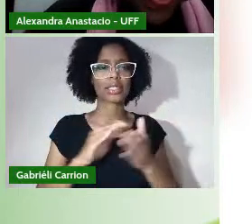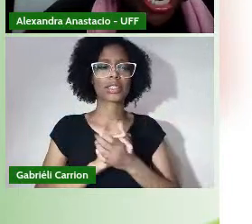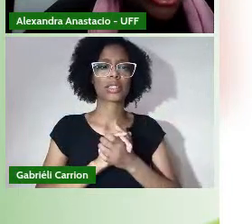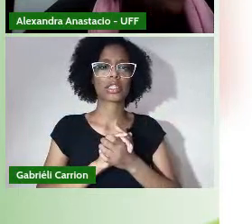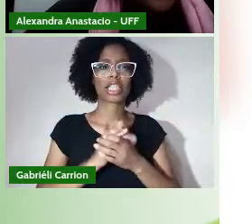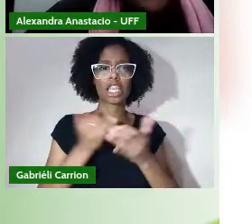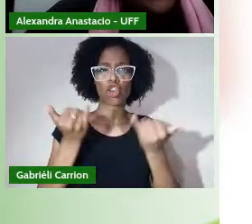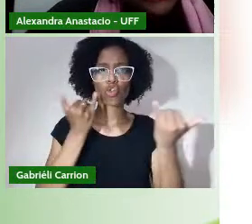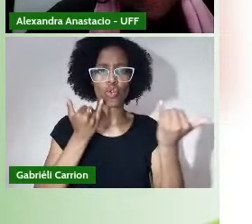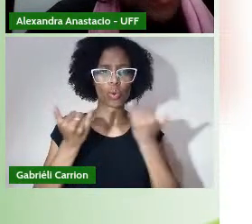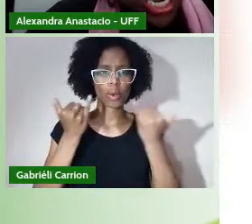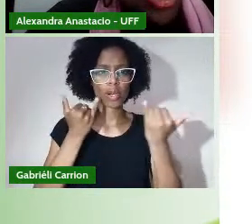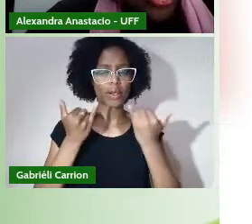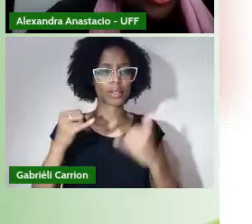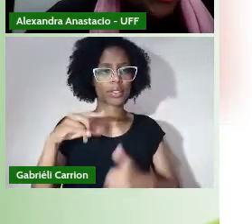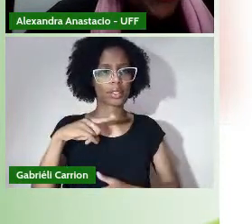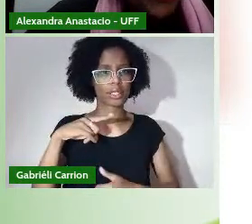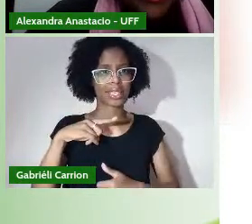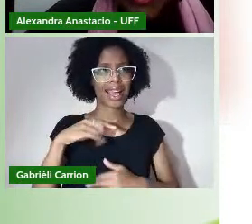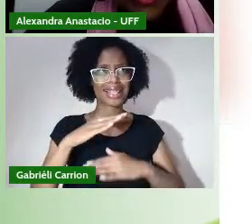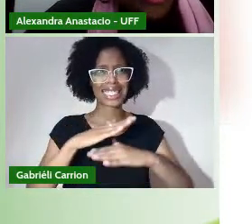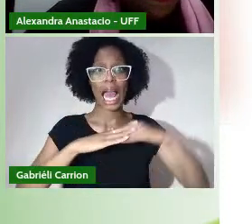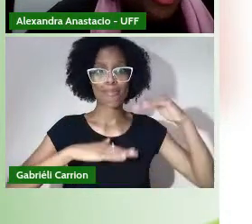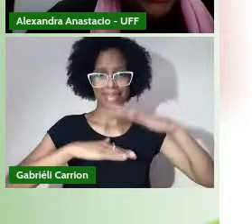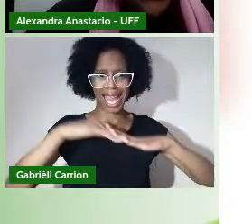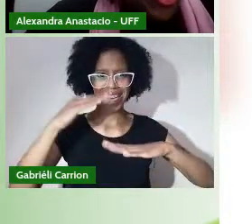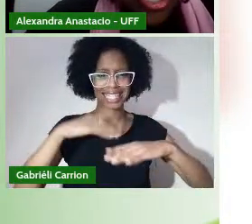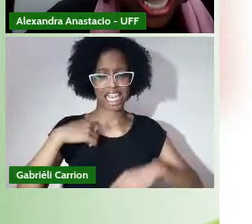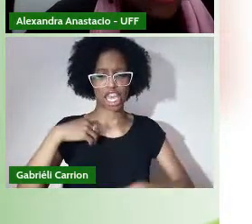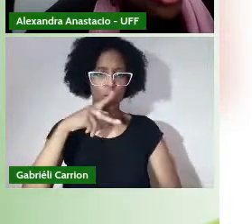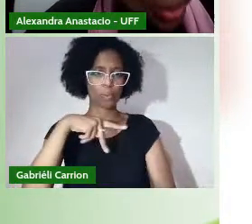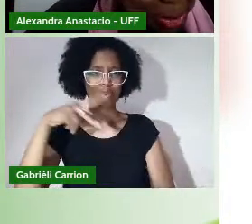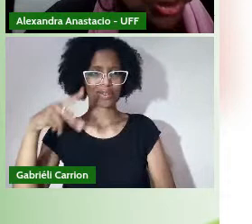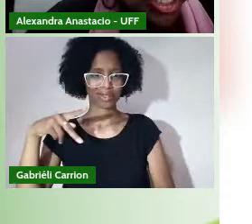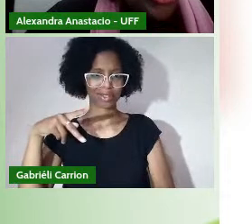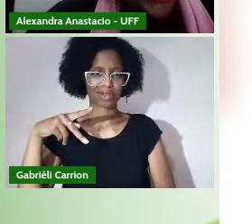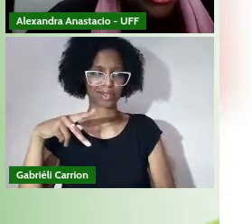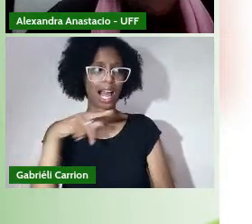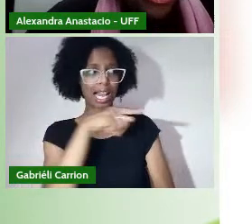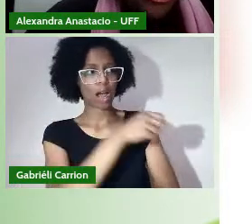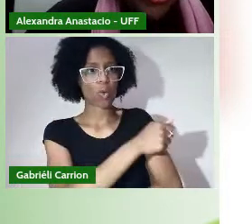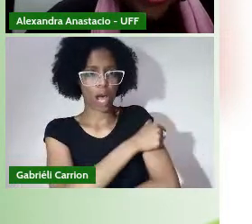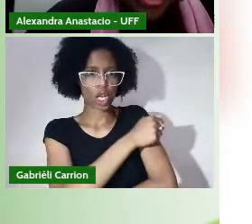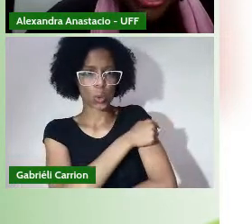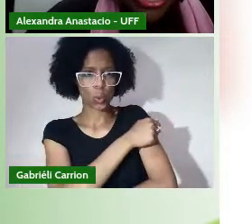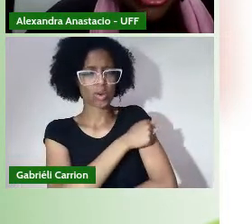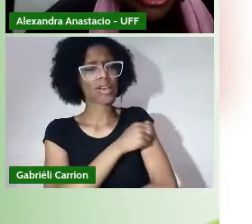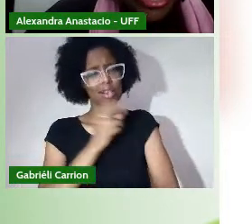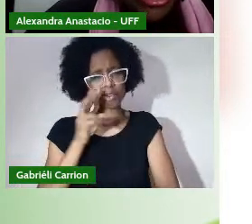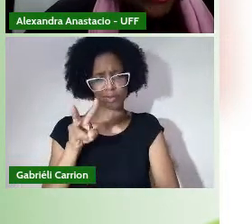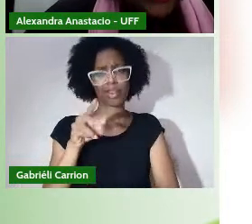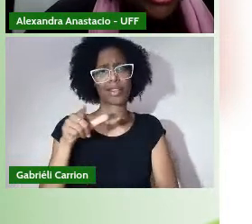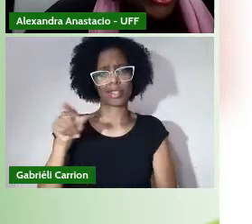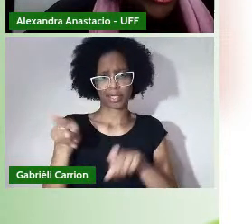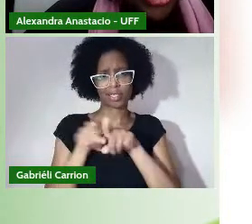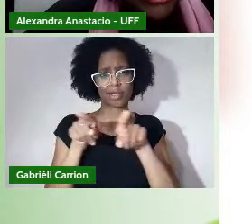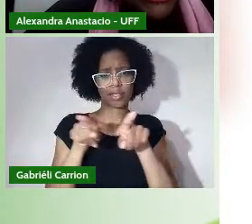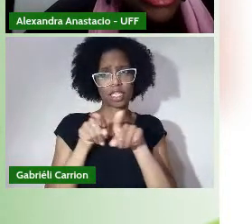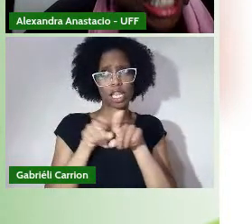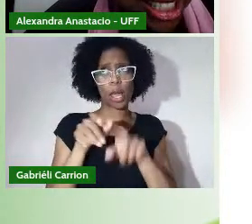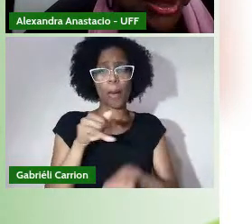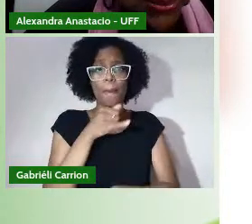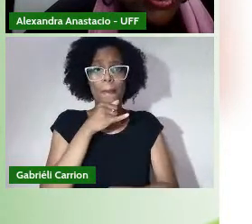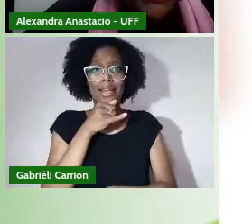informação. Isso é uma coisa que, na prática, a gente, como professor, enfim, a gente consegue, o aluno, ele consegue ver isso também. Né? Quando a gente